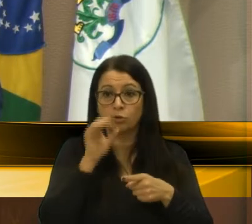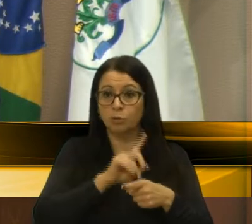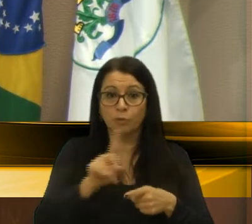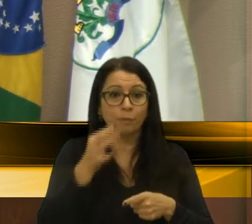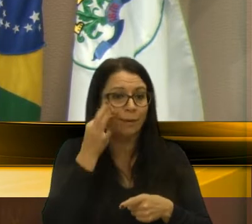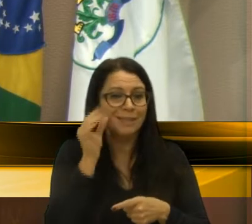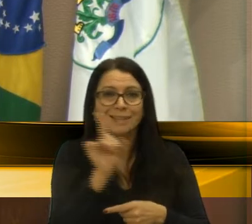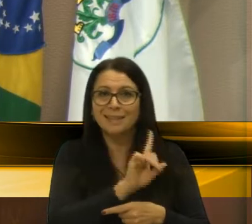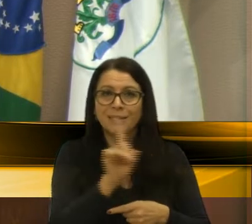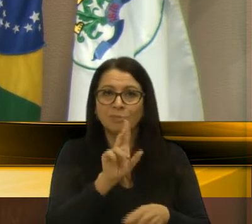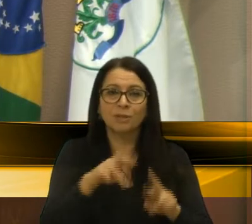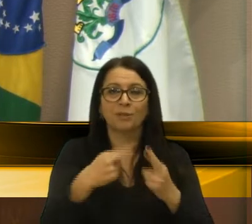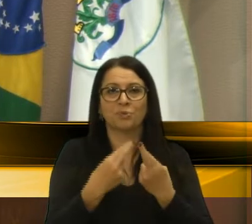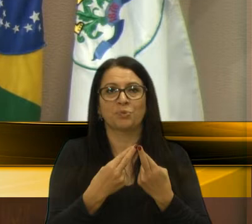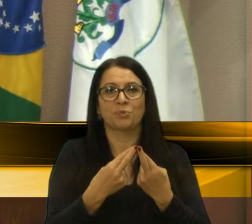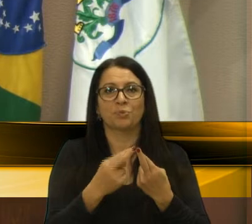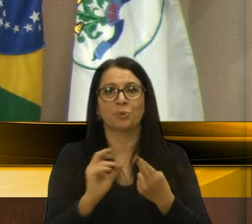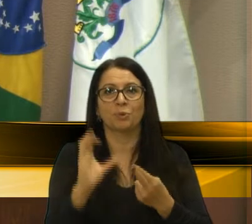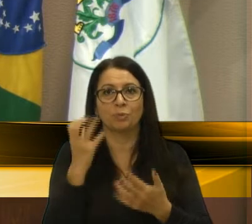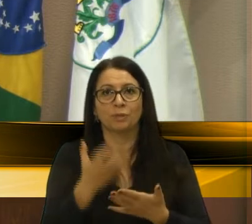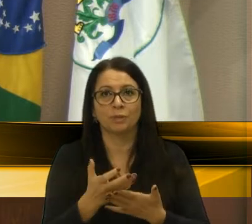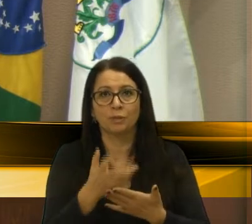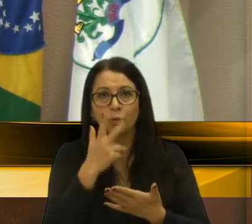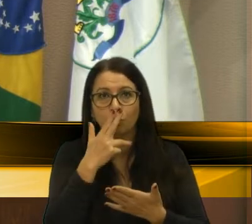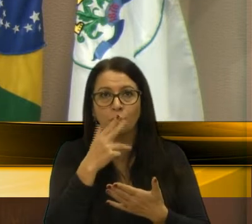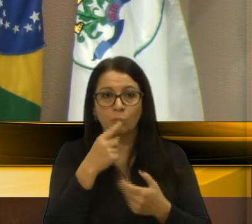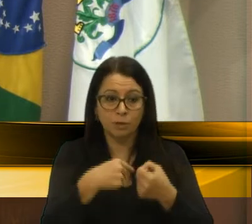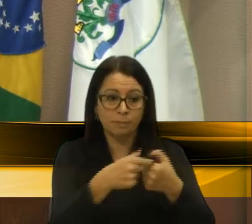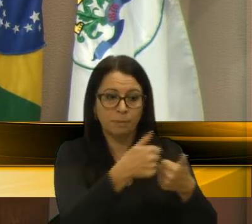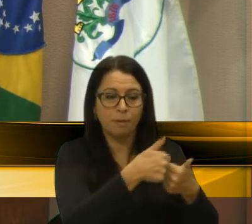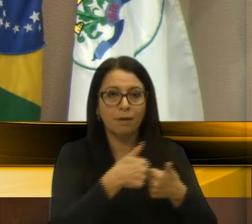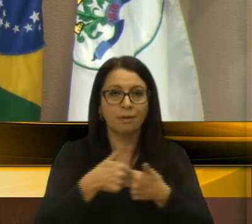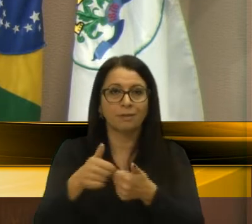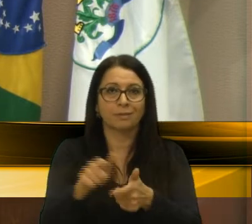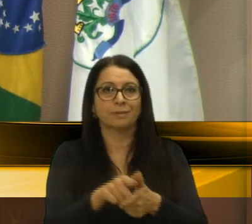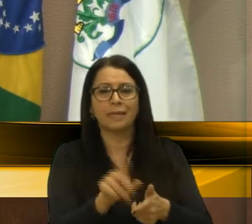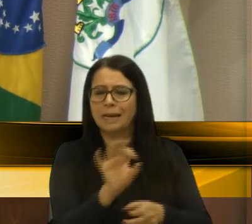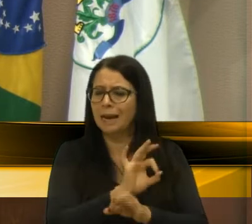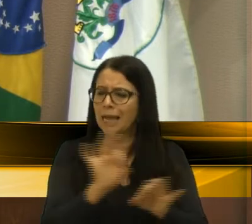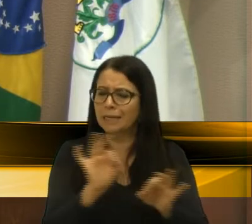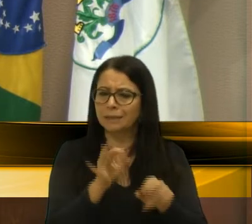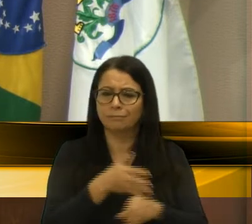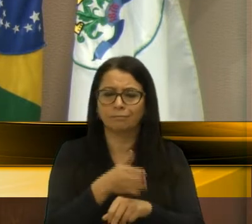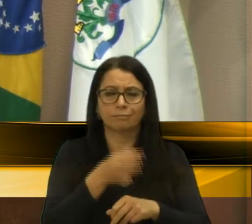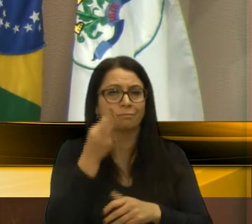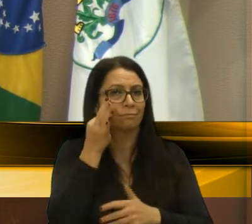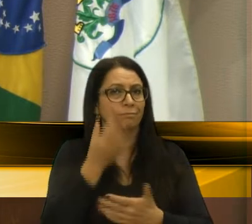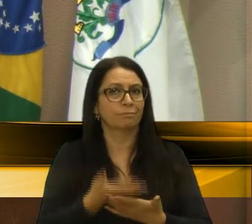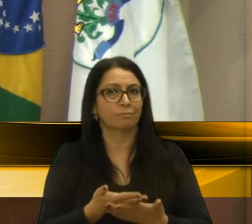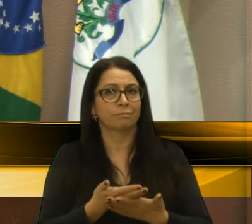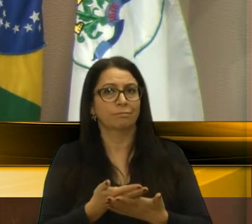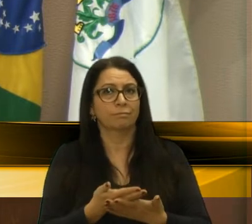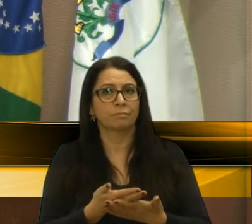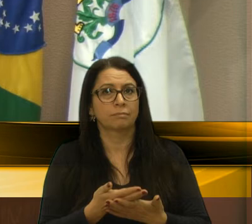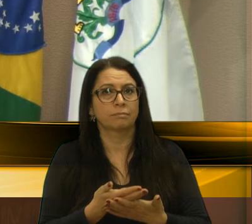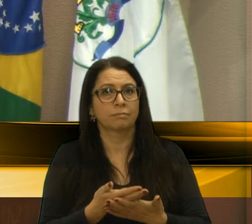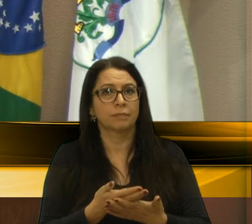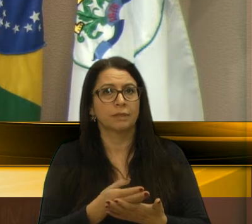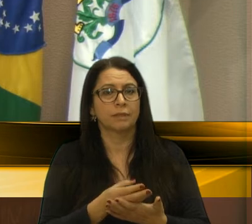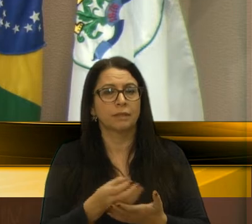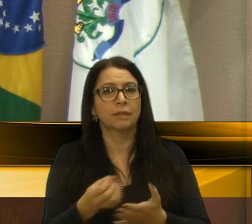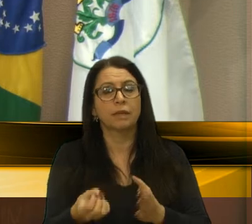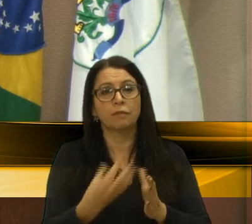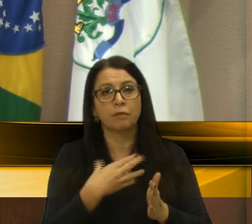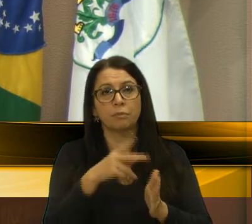em nenhuma reunião que aconteceu com municípios da região. Em nada esteve. Ao menos envie esse projeto de lei